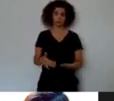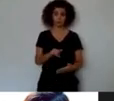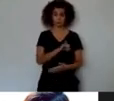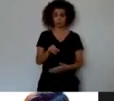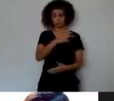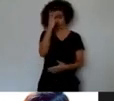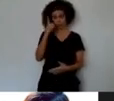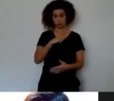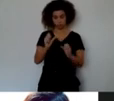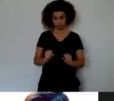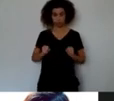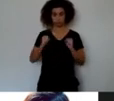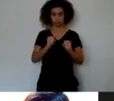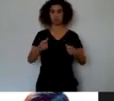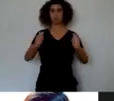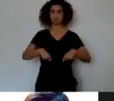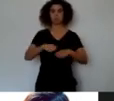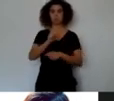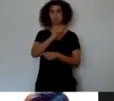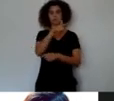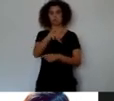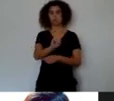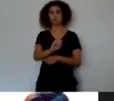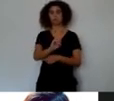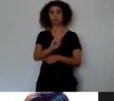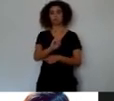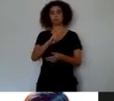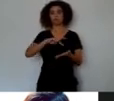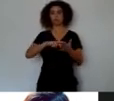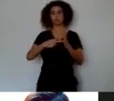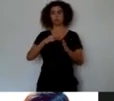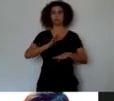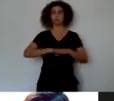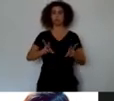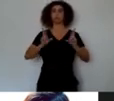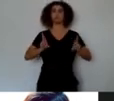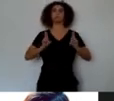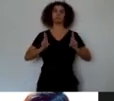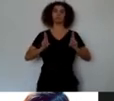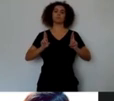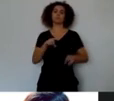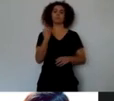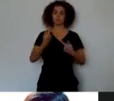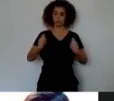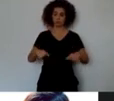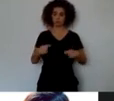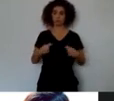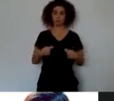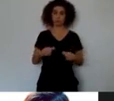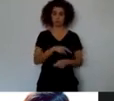hora de agir. Quanto maior seu poder, maior sua responsabilidade. Então, a gente tem que chamar para a responsabilidade